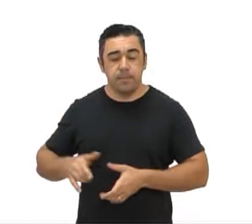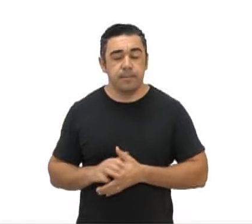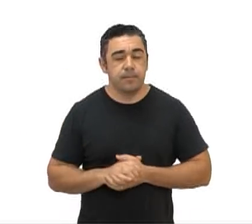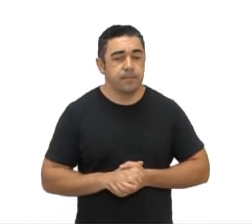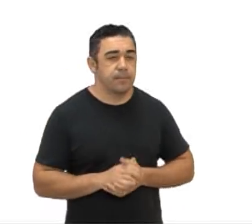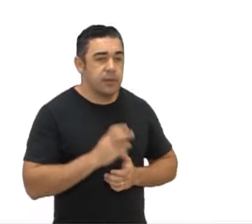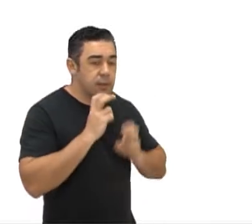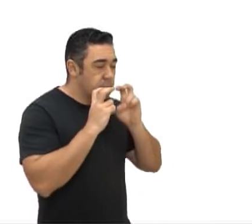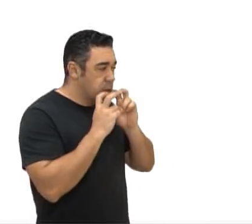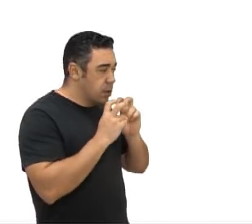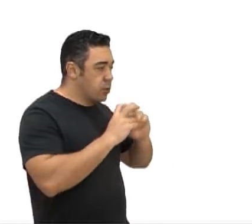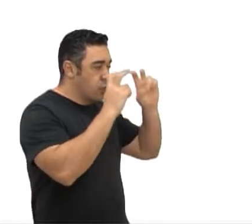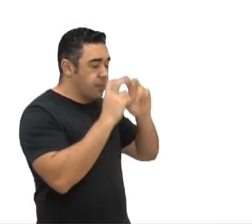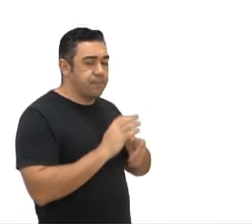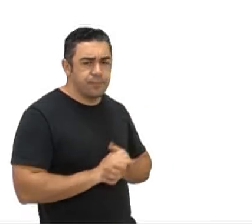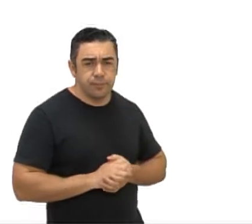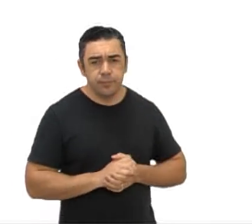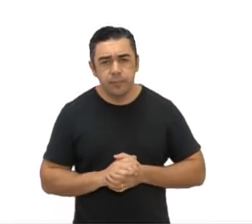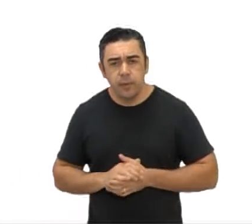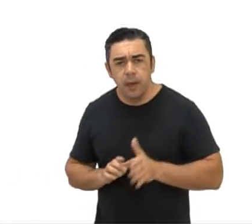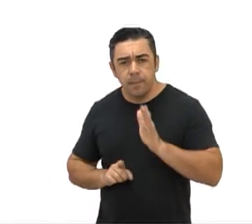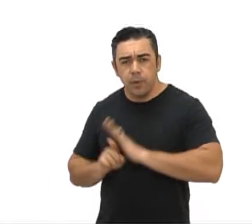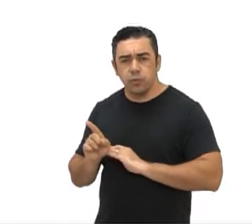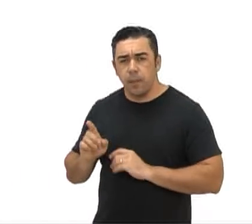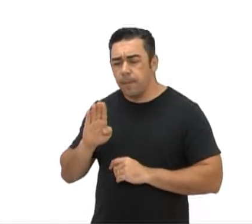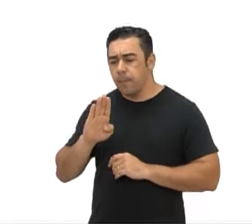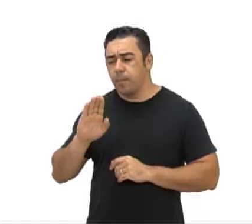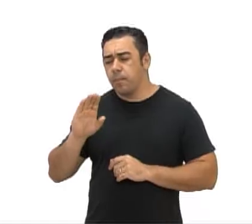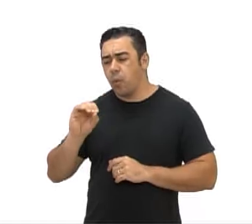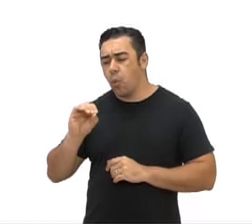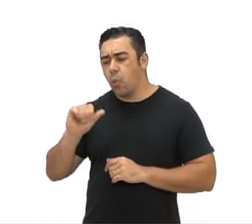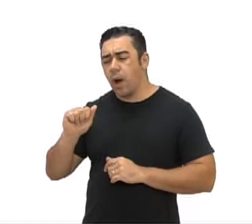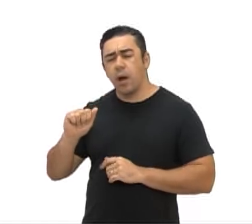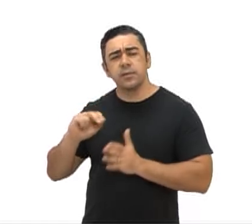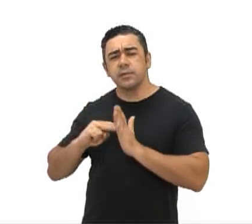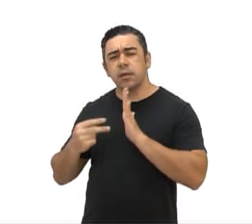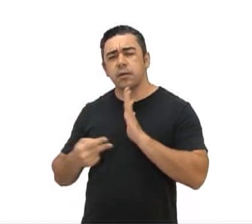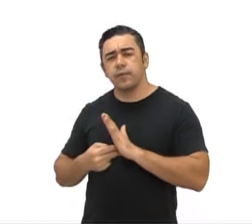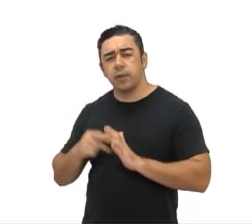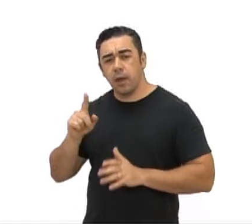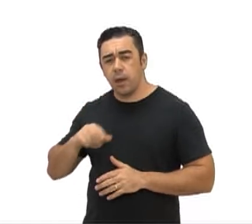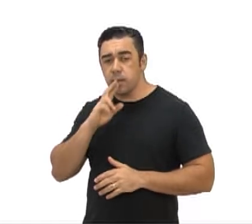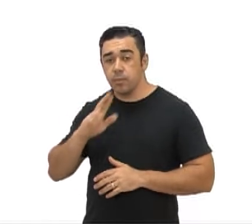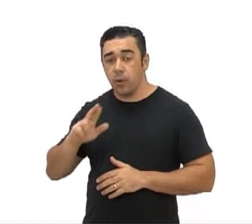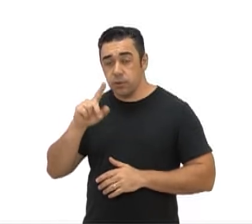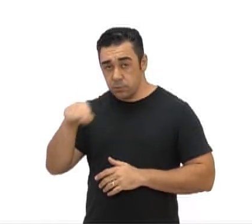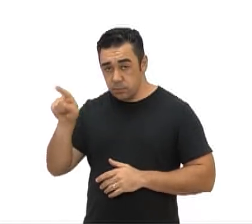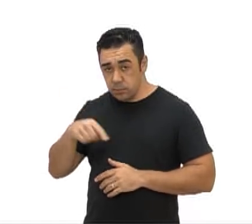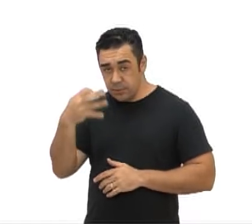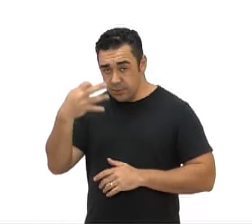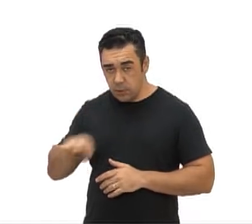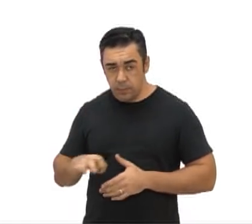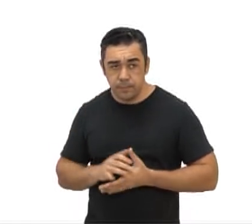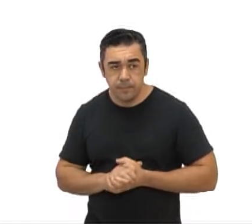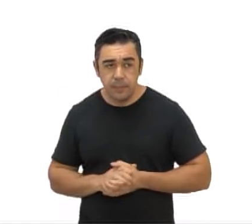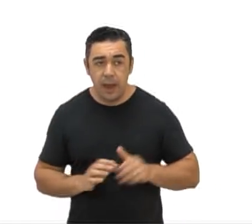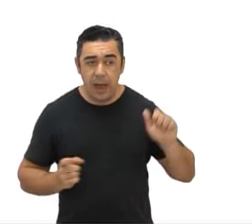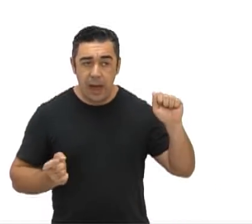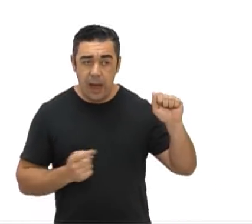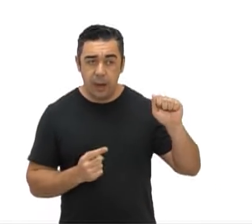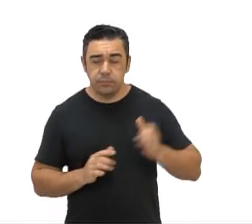1. Qual é a classe gramatical da palavra boa? Marque um X na alternativa correta. Letra